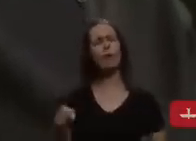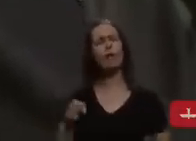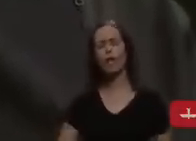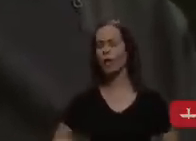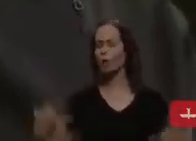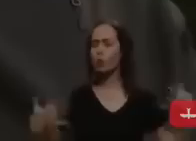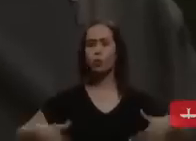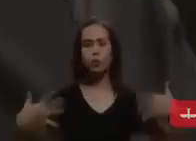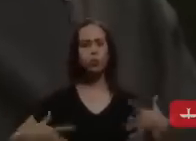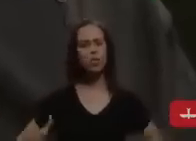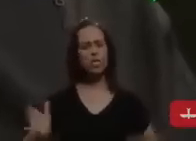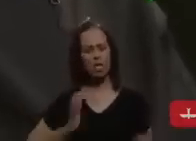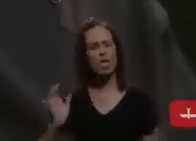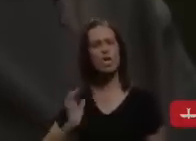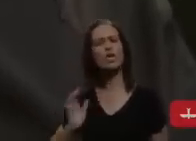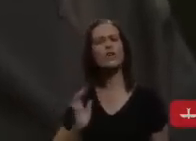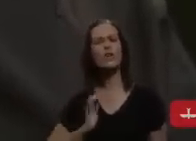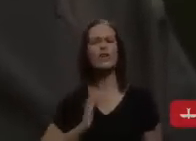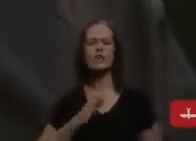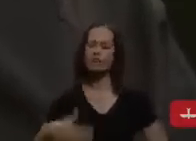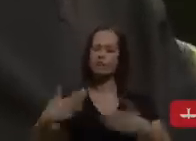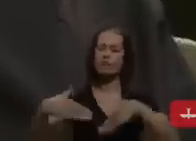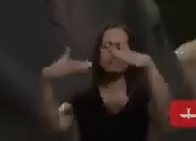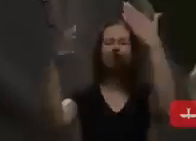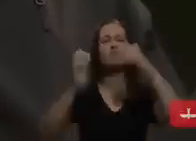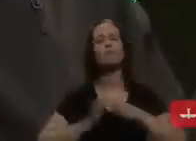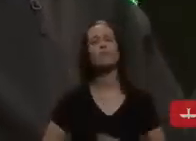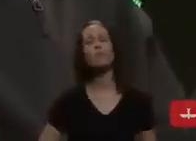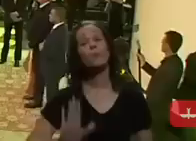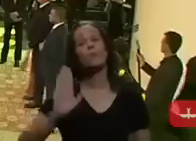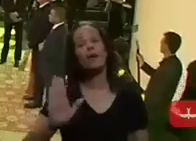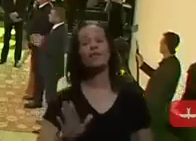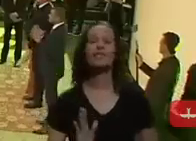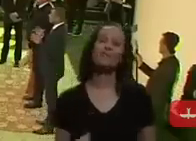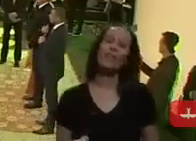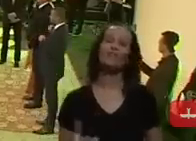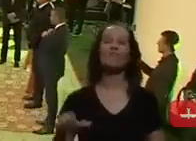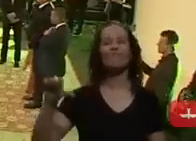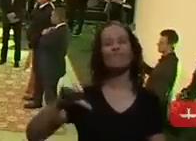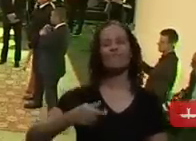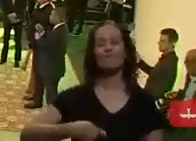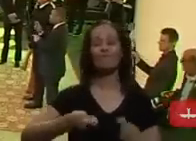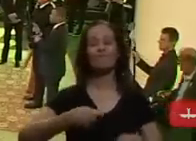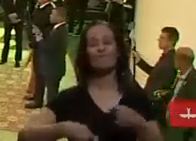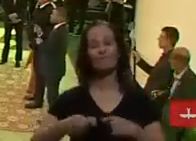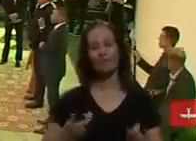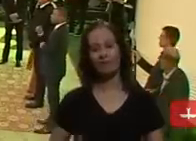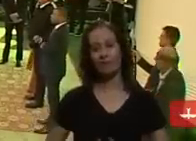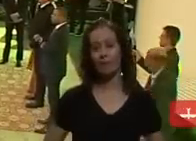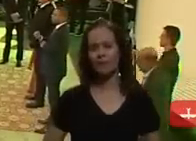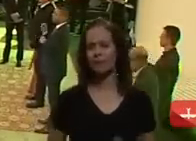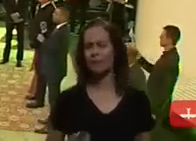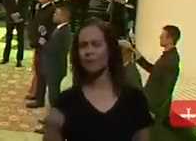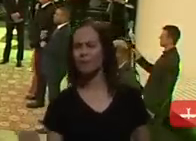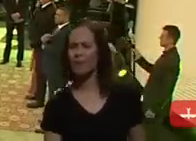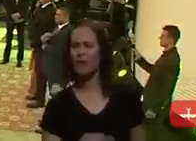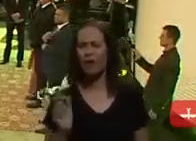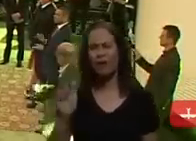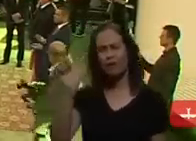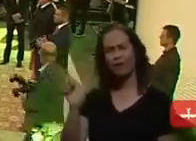A nossa nação é uma nação próspera. Ela só foi mal administrada. Quem somos nós?